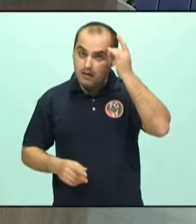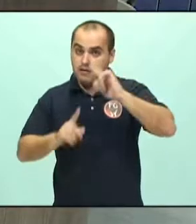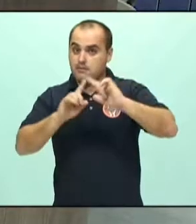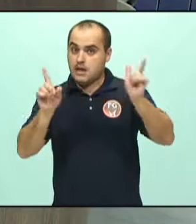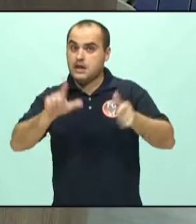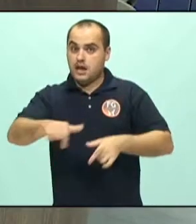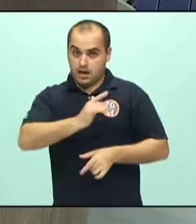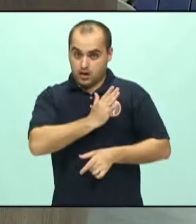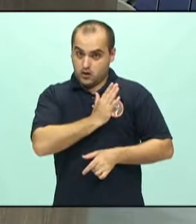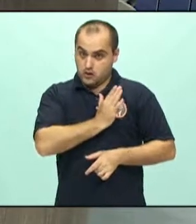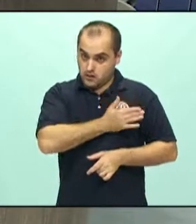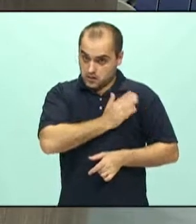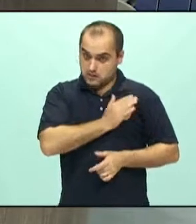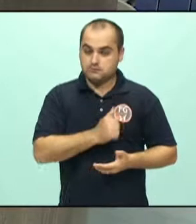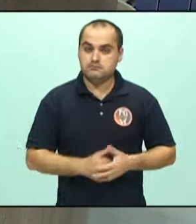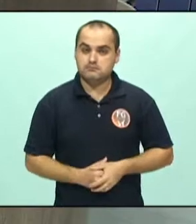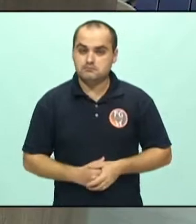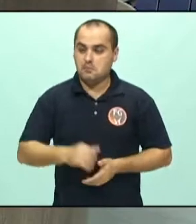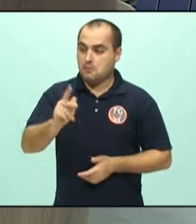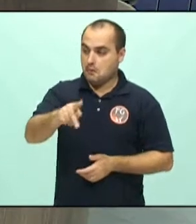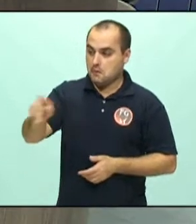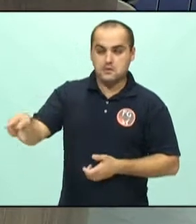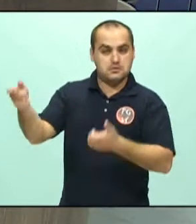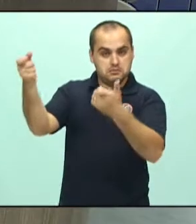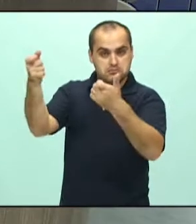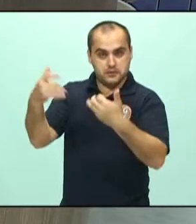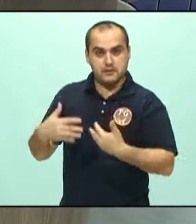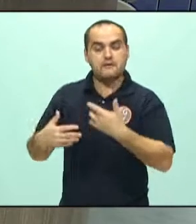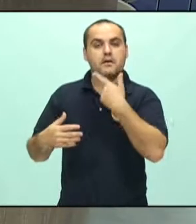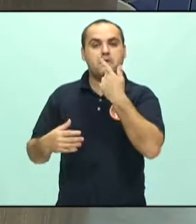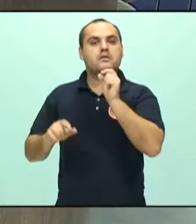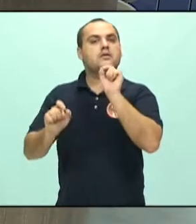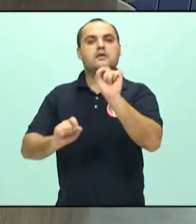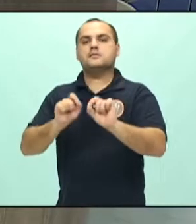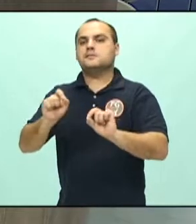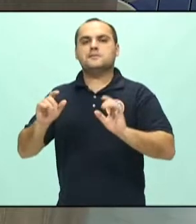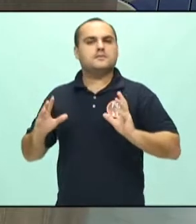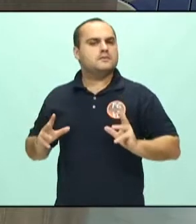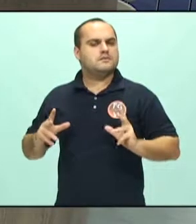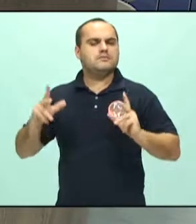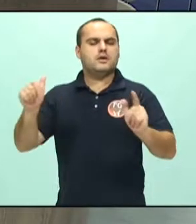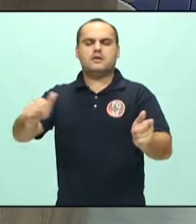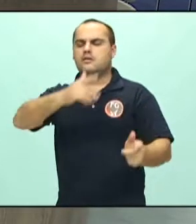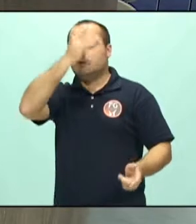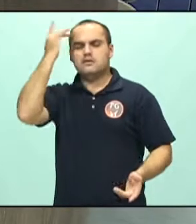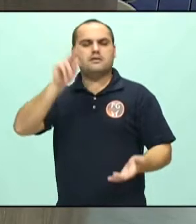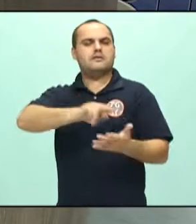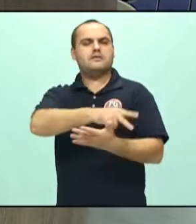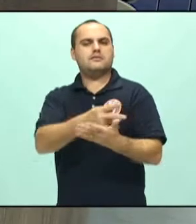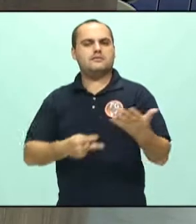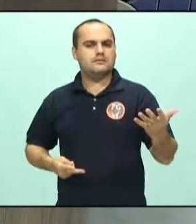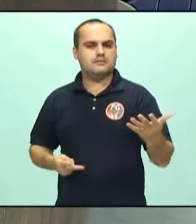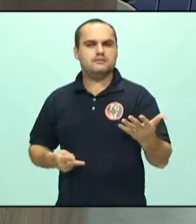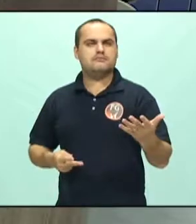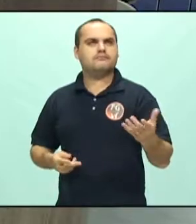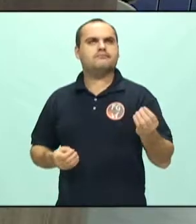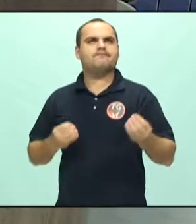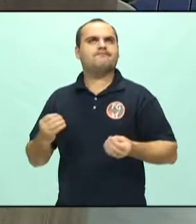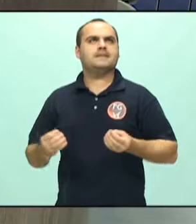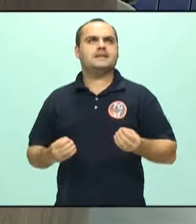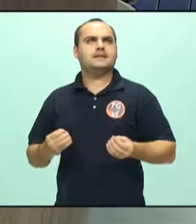assim. O professor, assim mesmo, disse que todos os poetas têm algum como eu posso